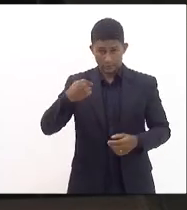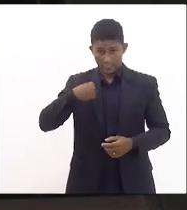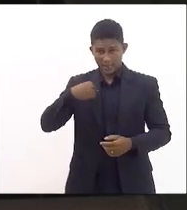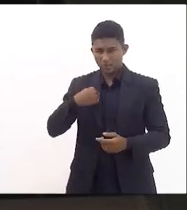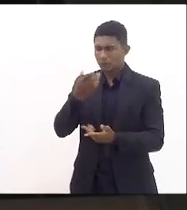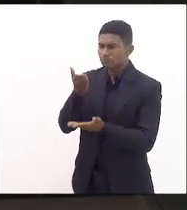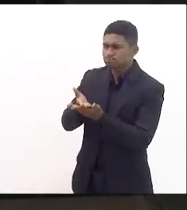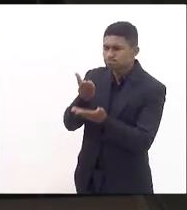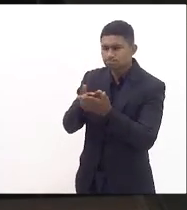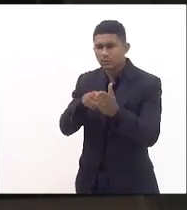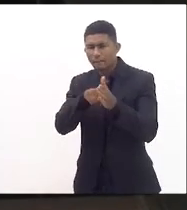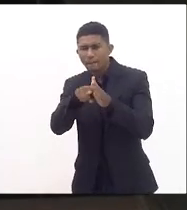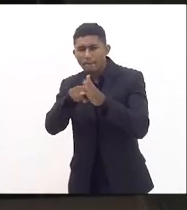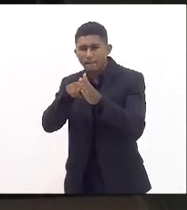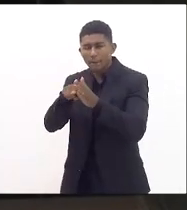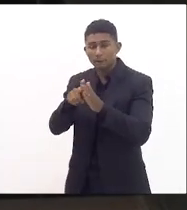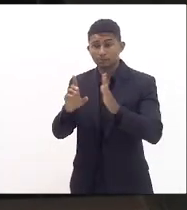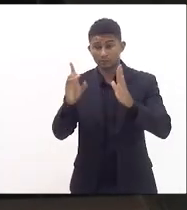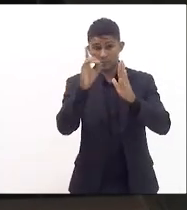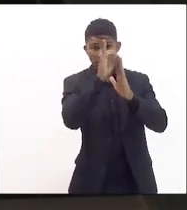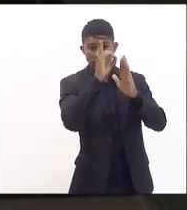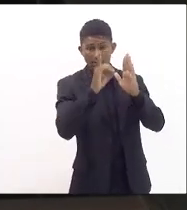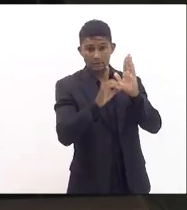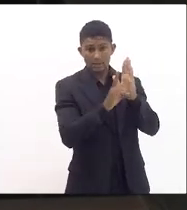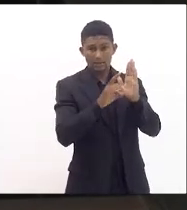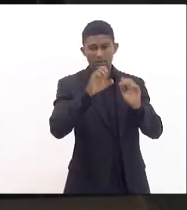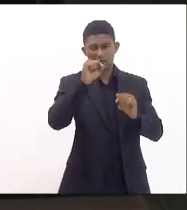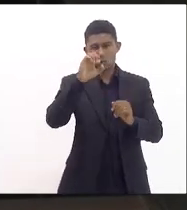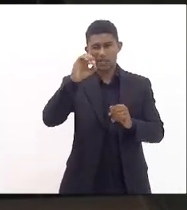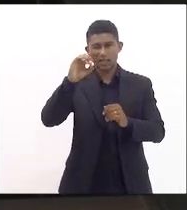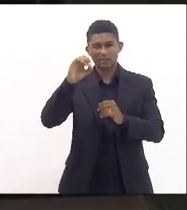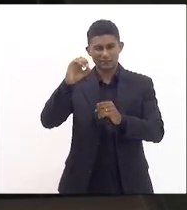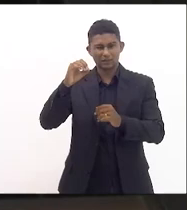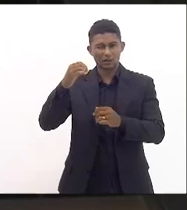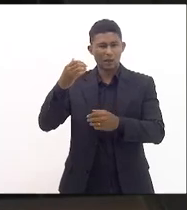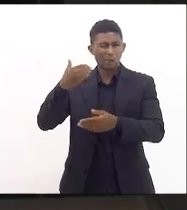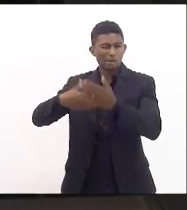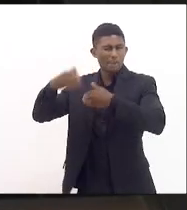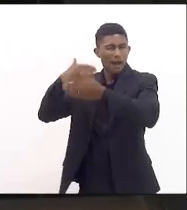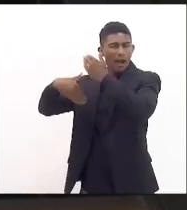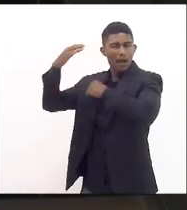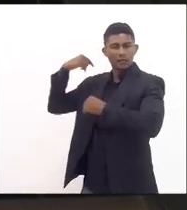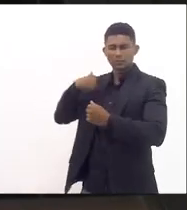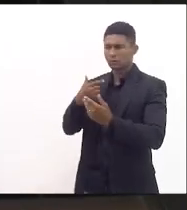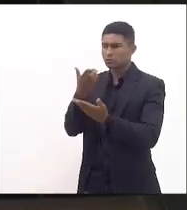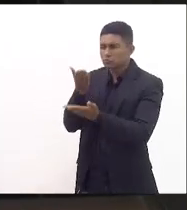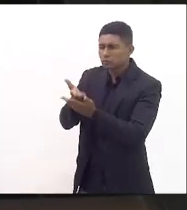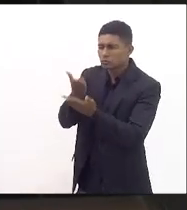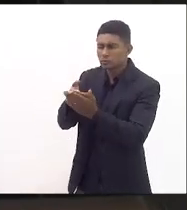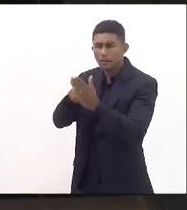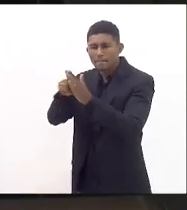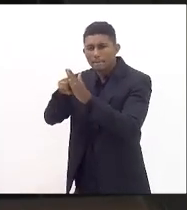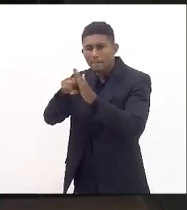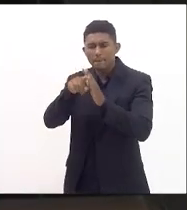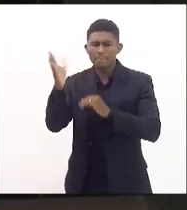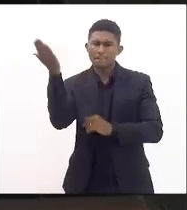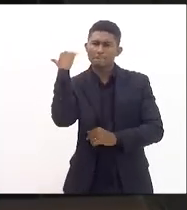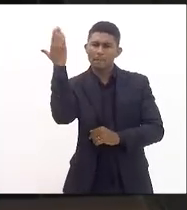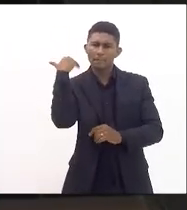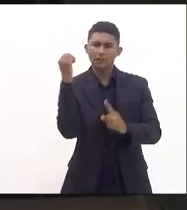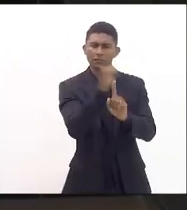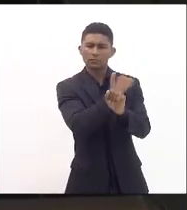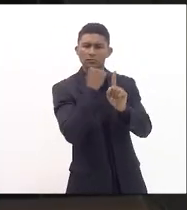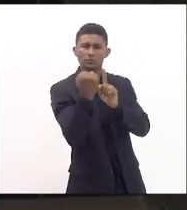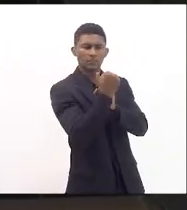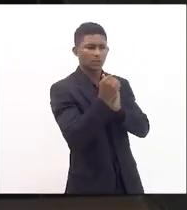né, a partir da década de 80, para entender um pouco qual era a dinâmica social que